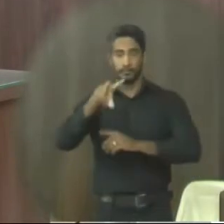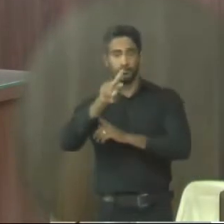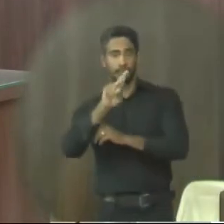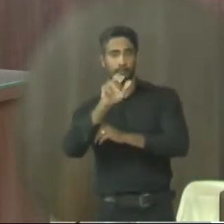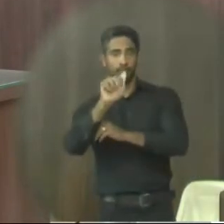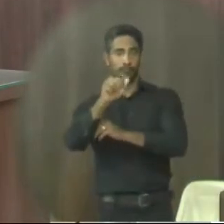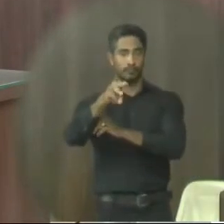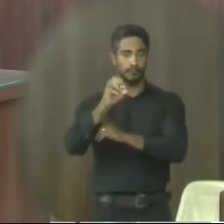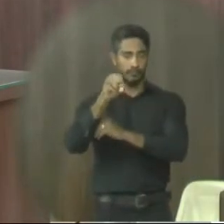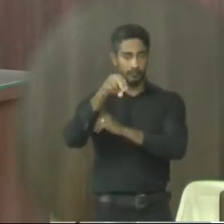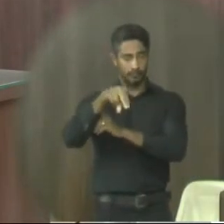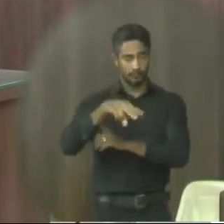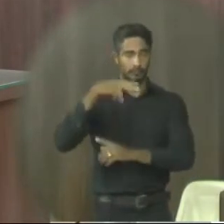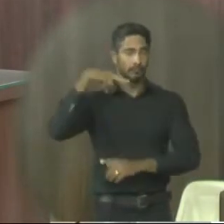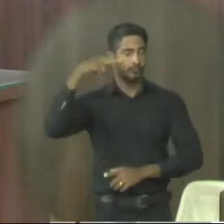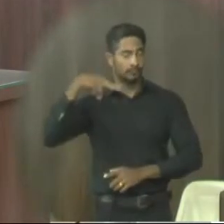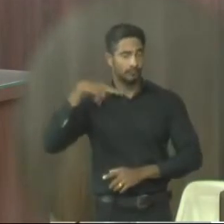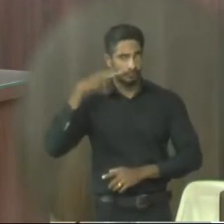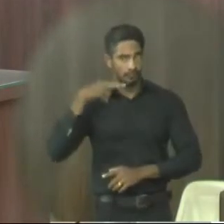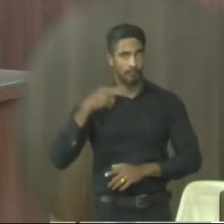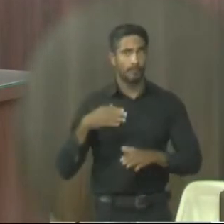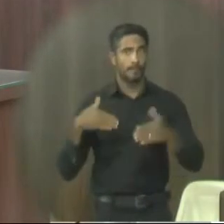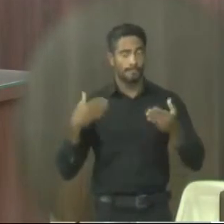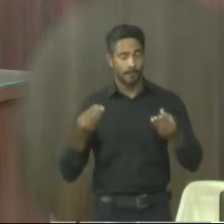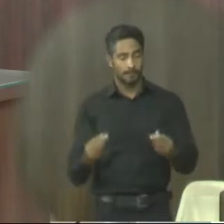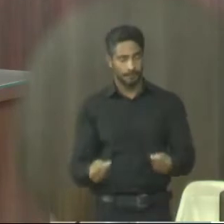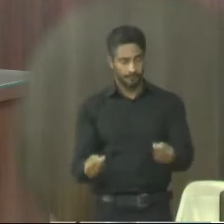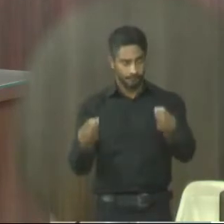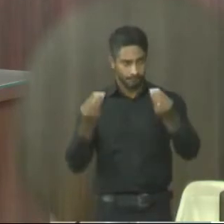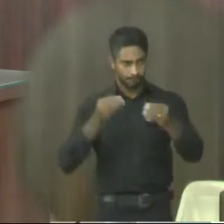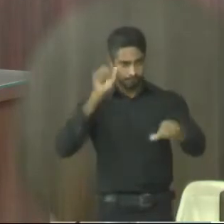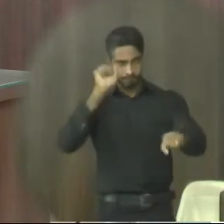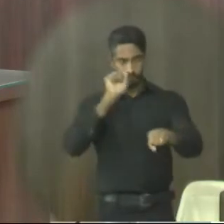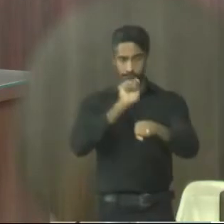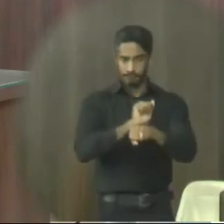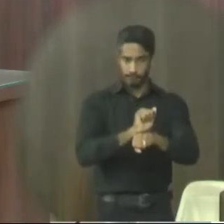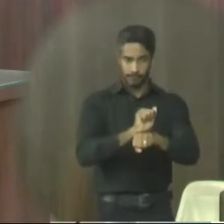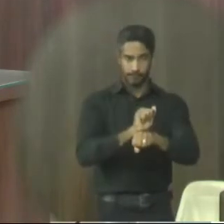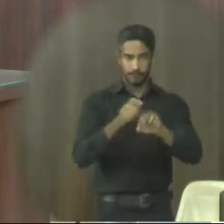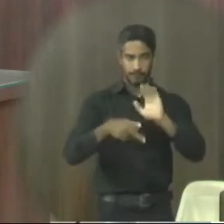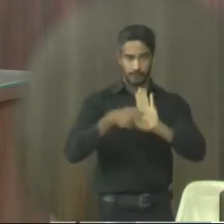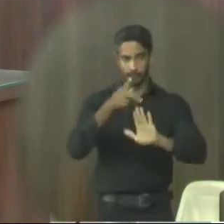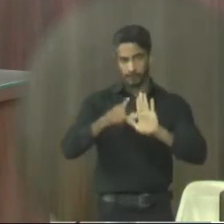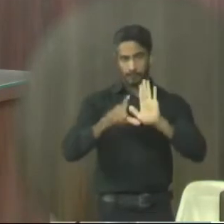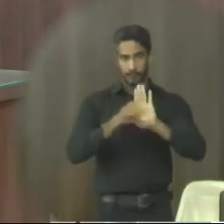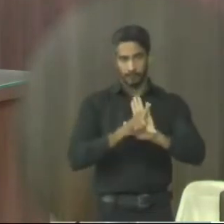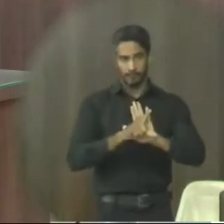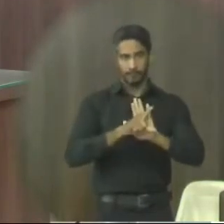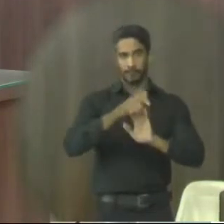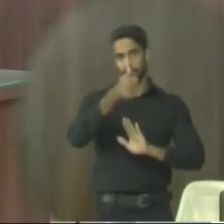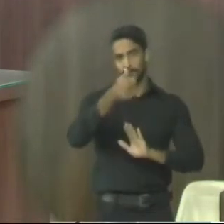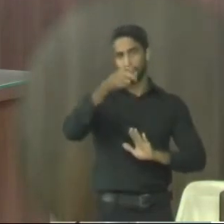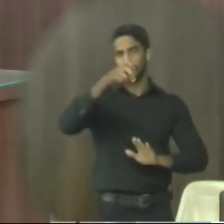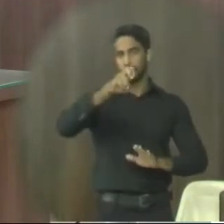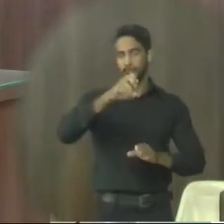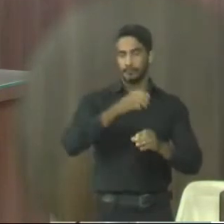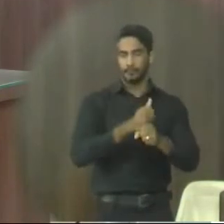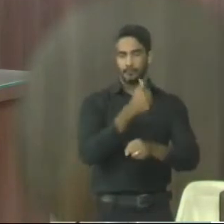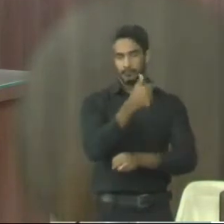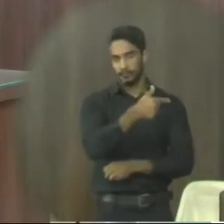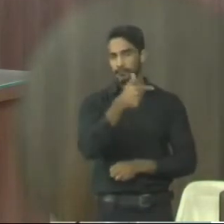Araújo, senhores vereadores, encaminha o veto do projeto lei 015 de